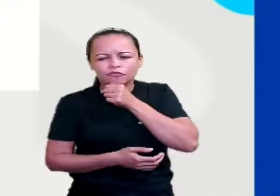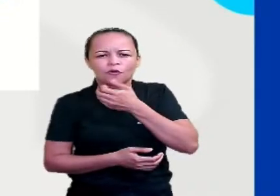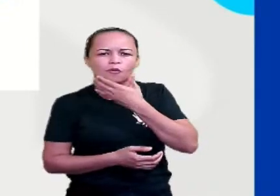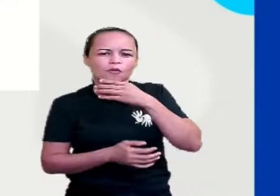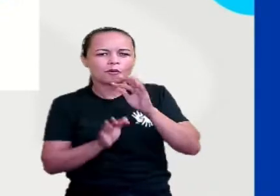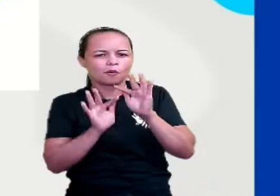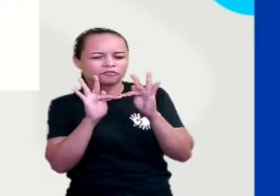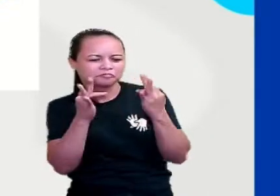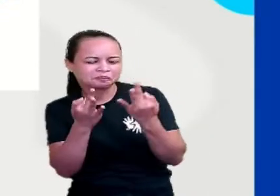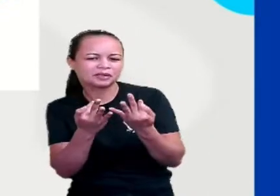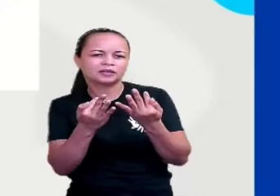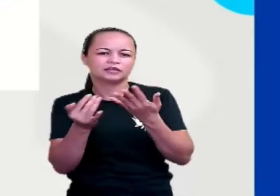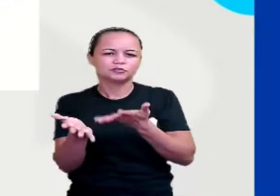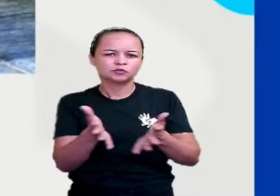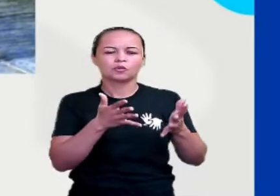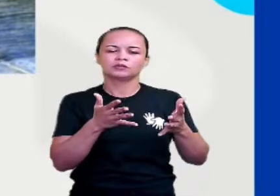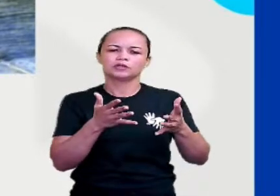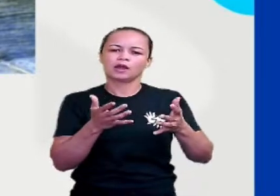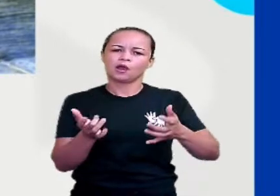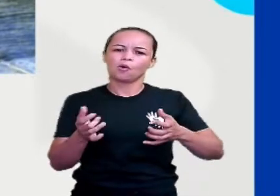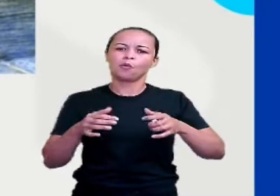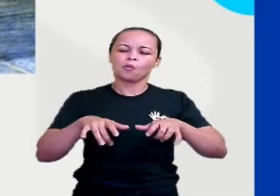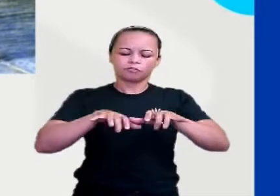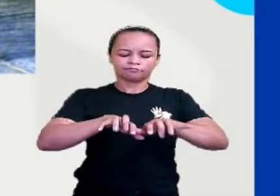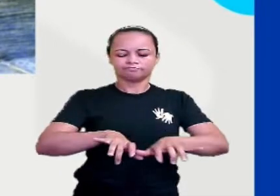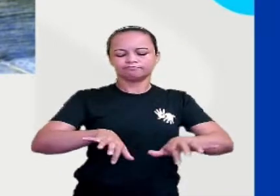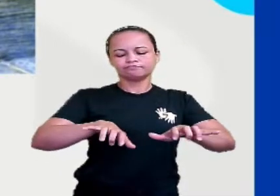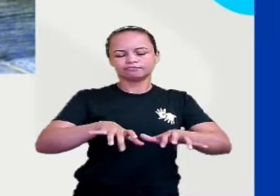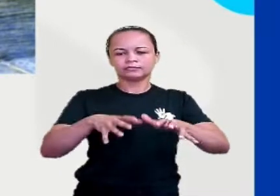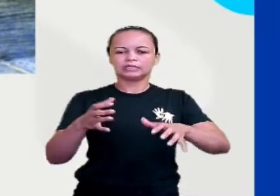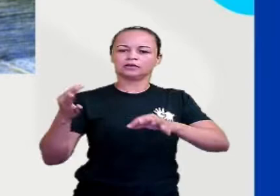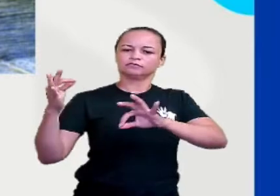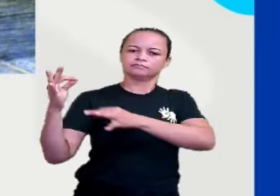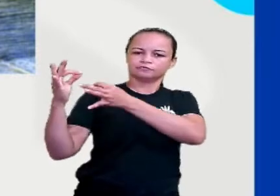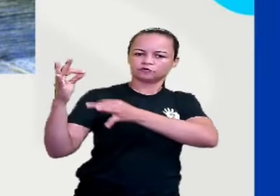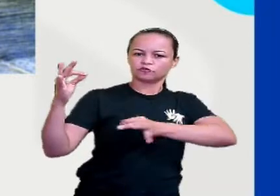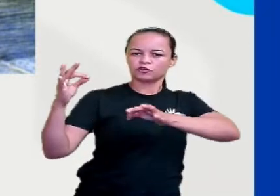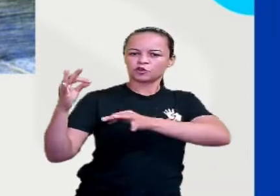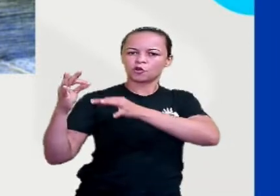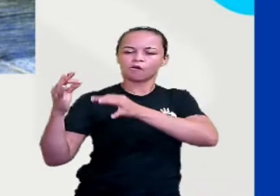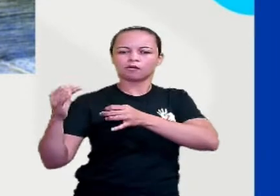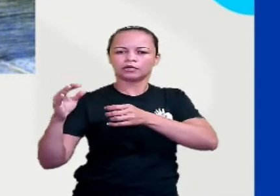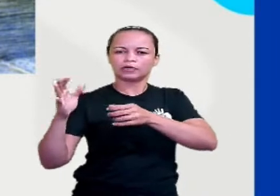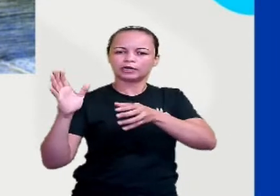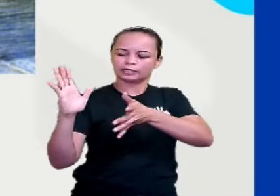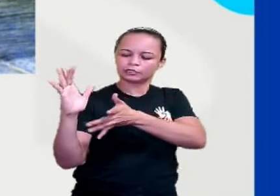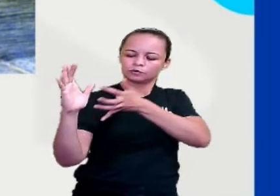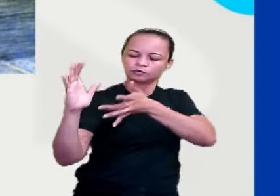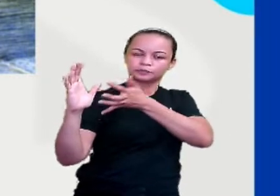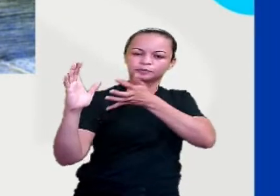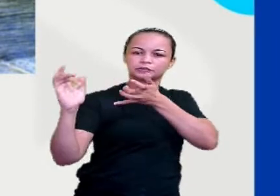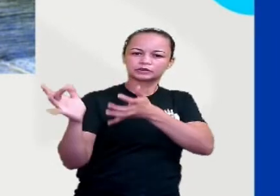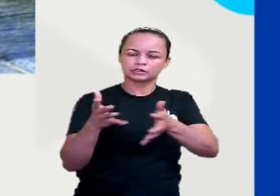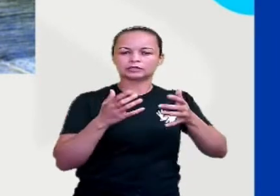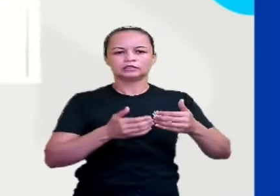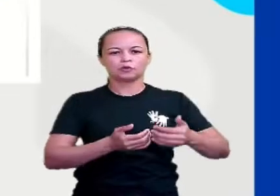piano, a harpa. E o violino, de colo em colo segue o